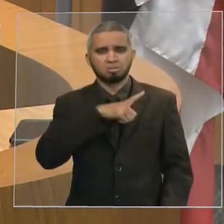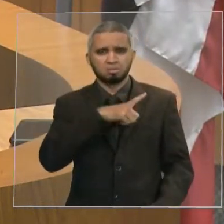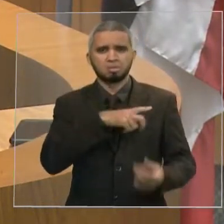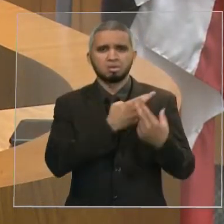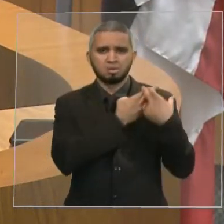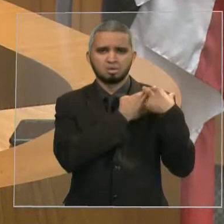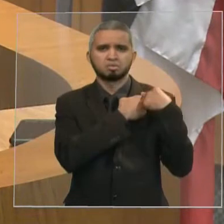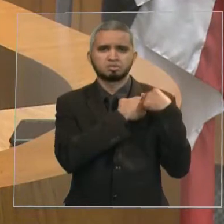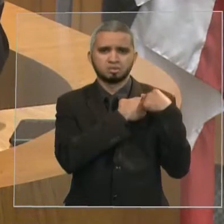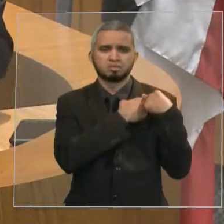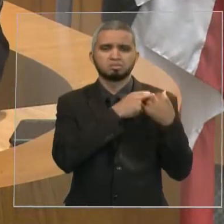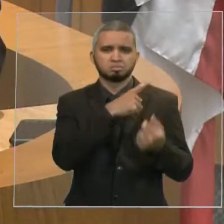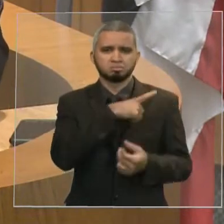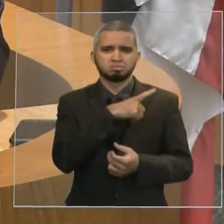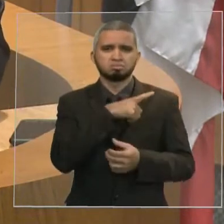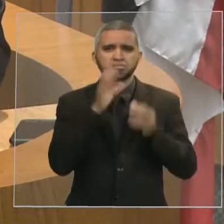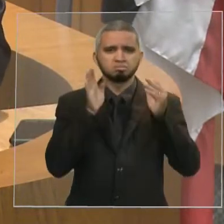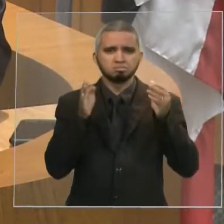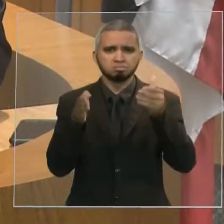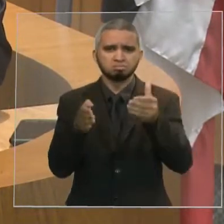com compromisso.